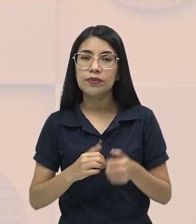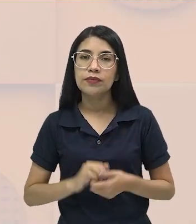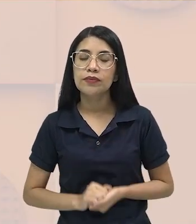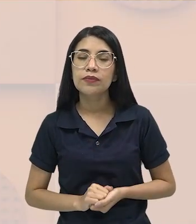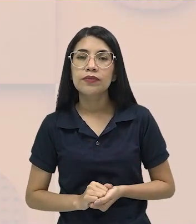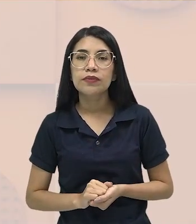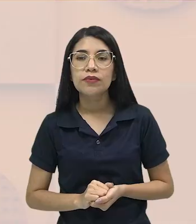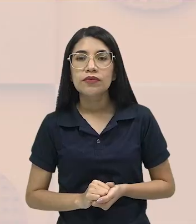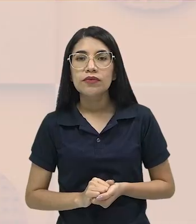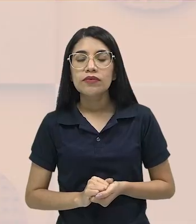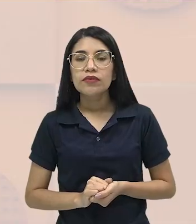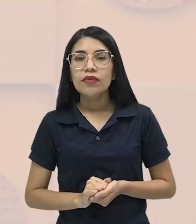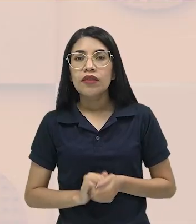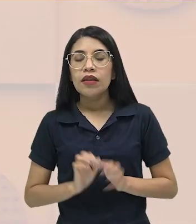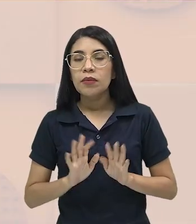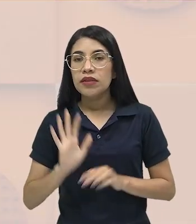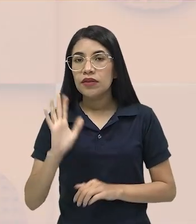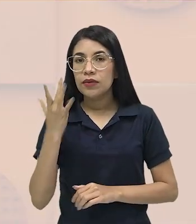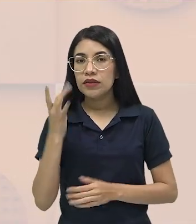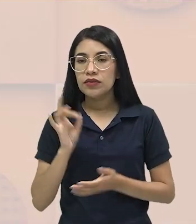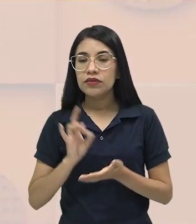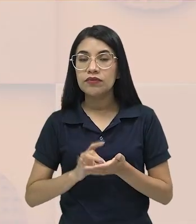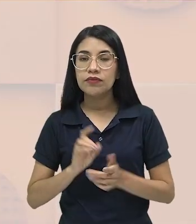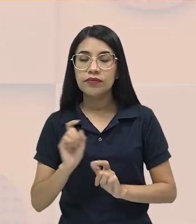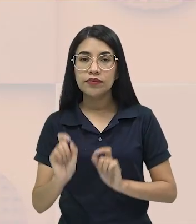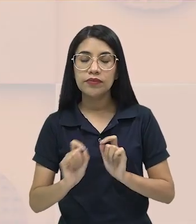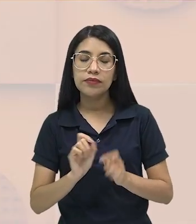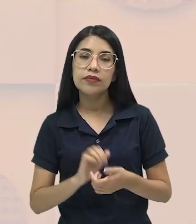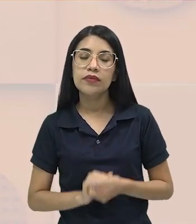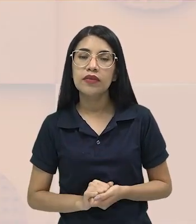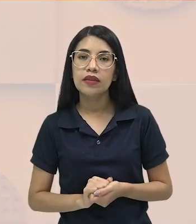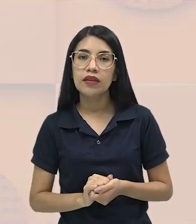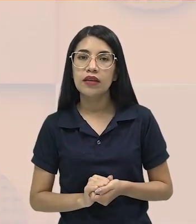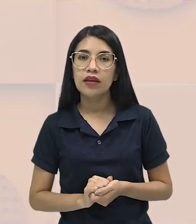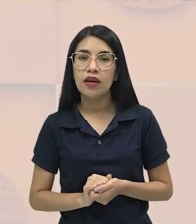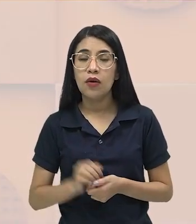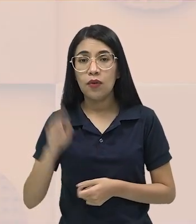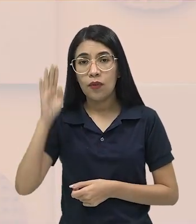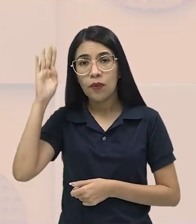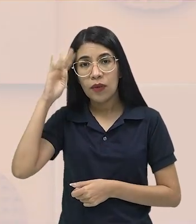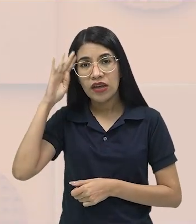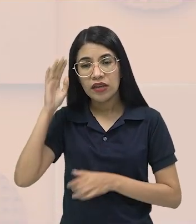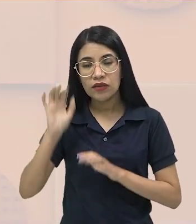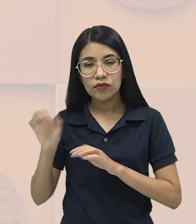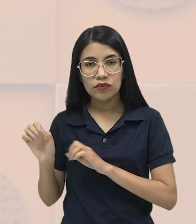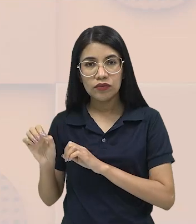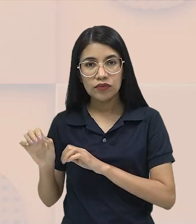é? Mas o que vai acontecer? Na medida que as tropas francesas desocuparam,